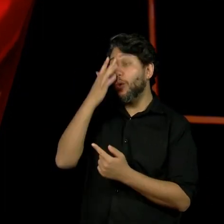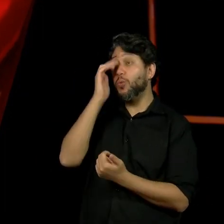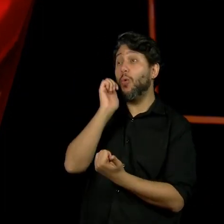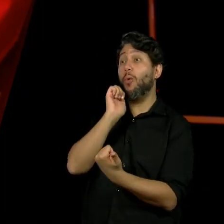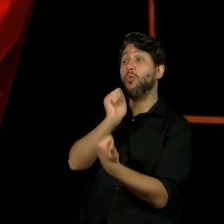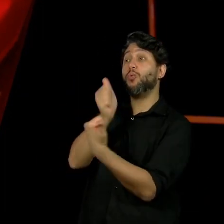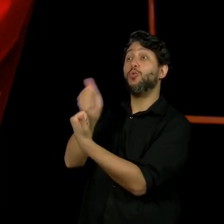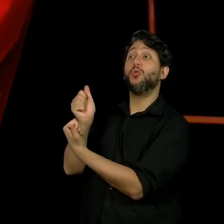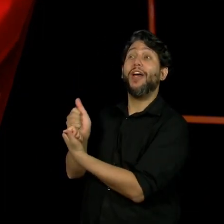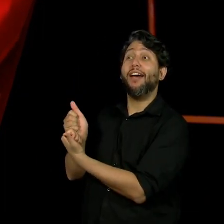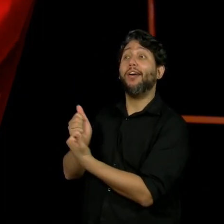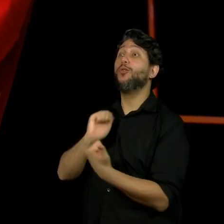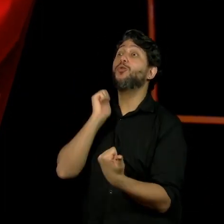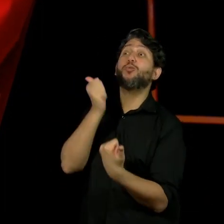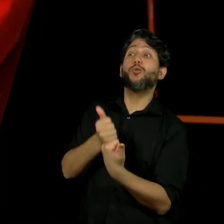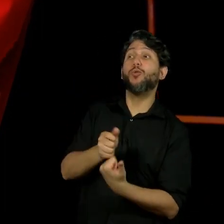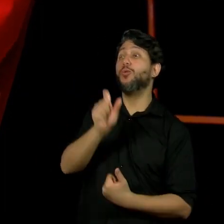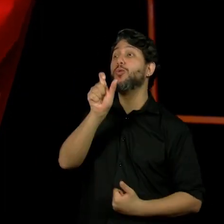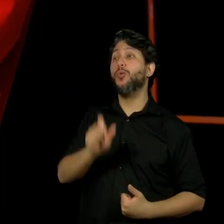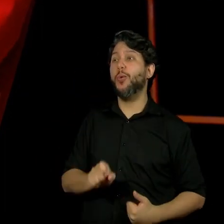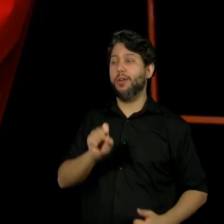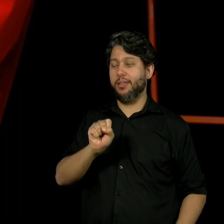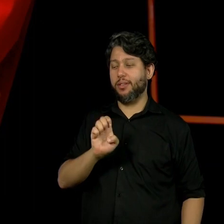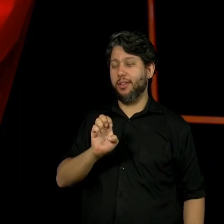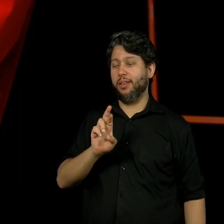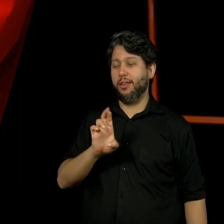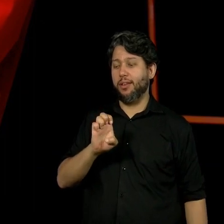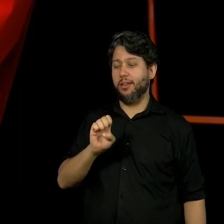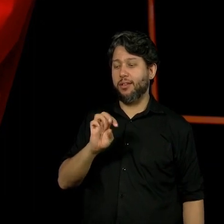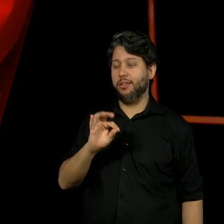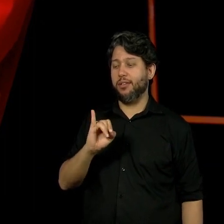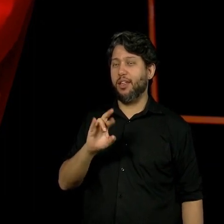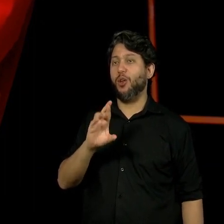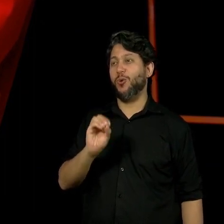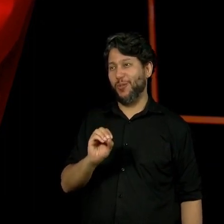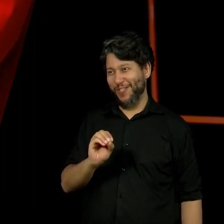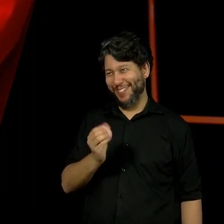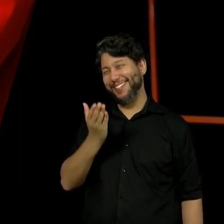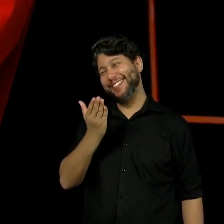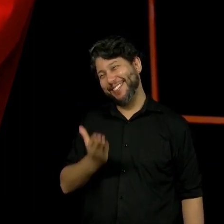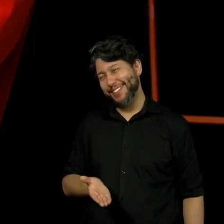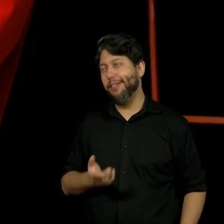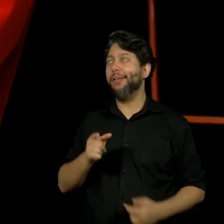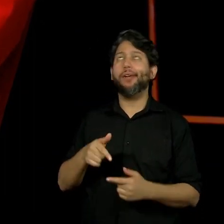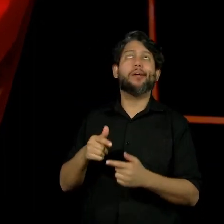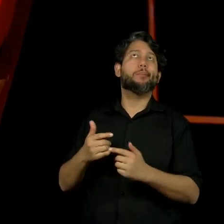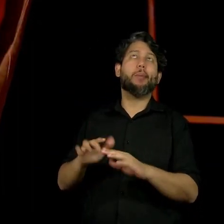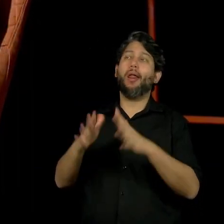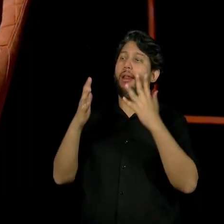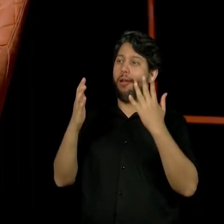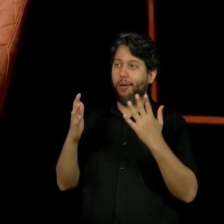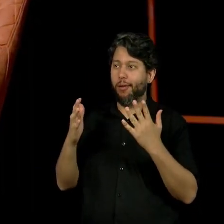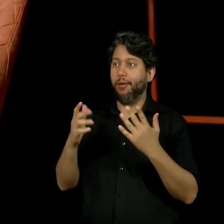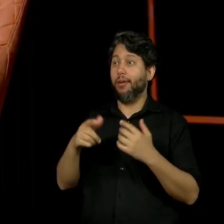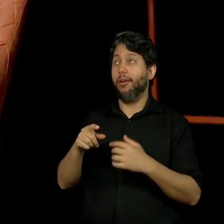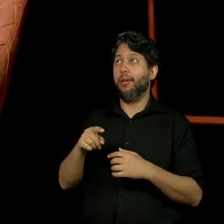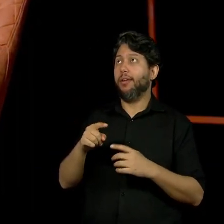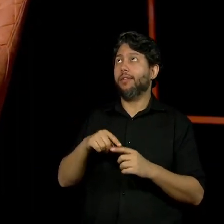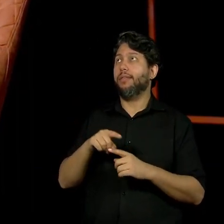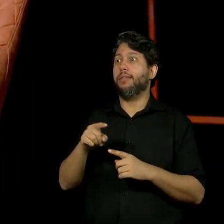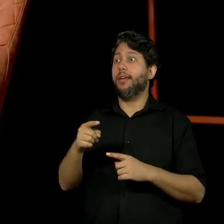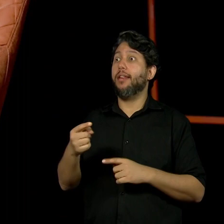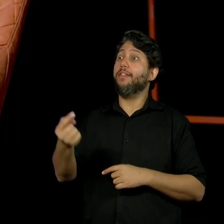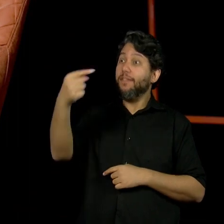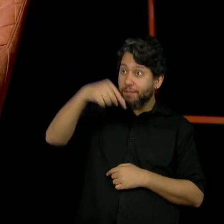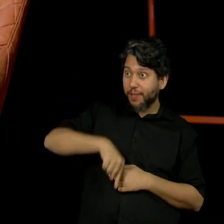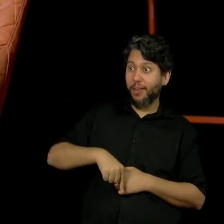nada mais, nada menos, do que o grande seresteiro, né? O grande seresteiro, que eu estou na TV